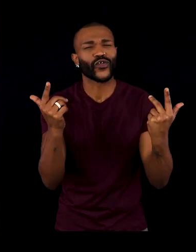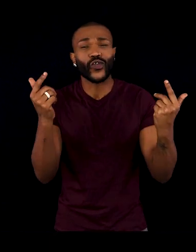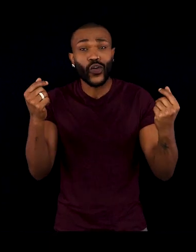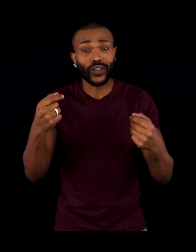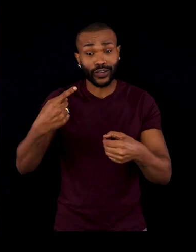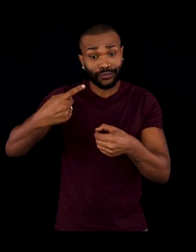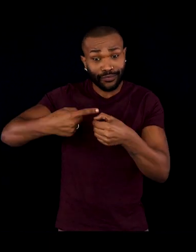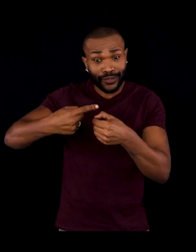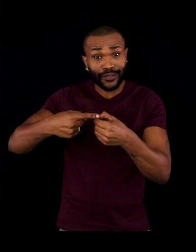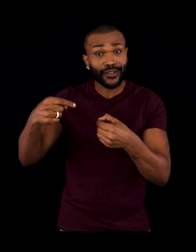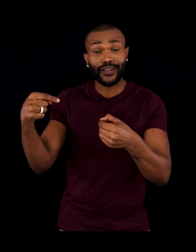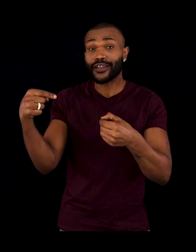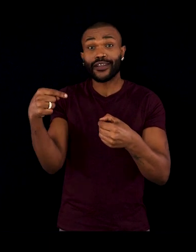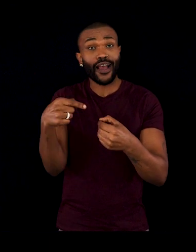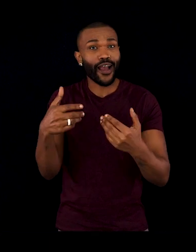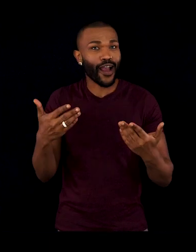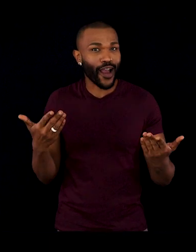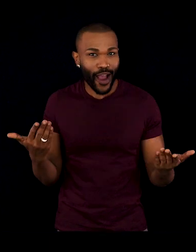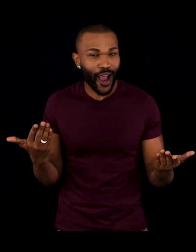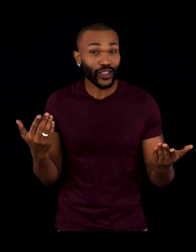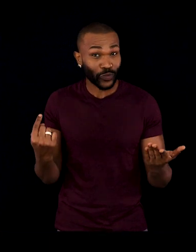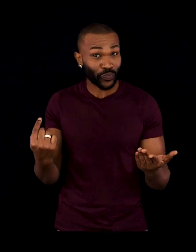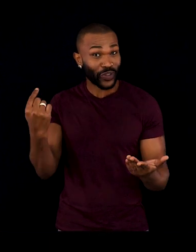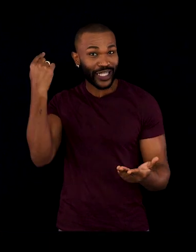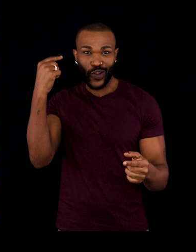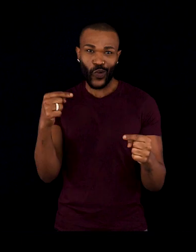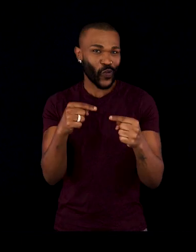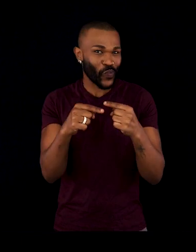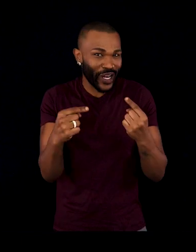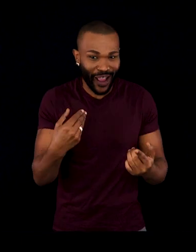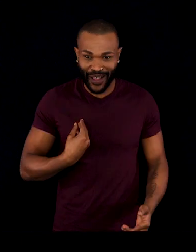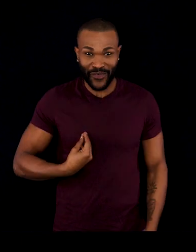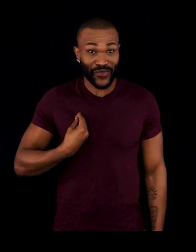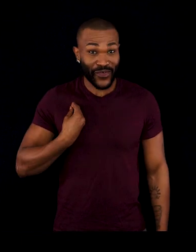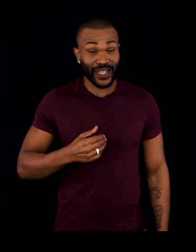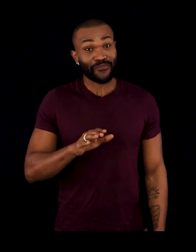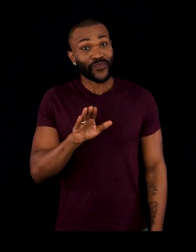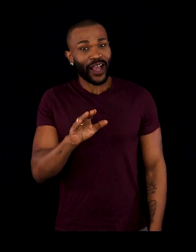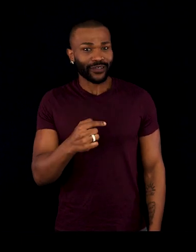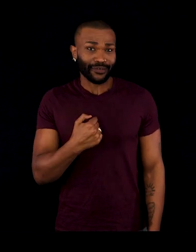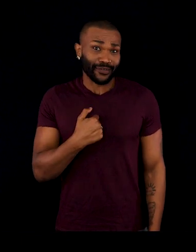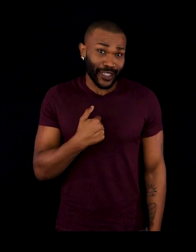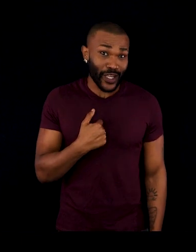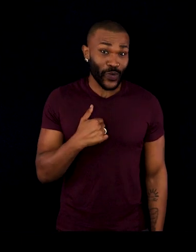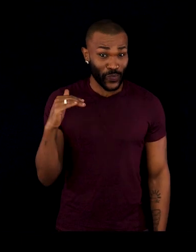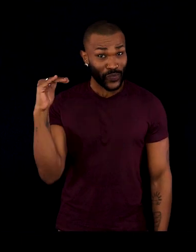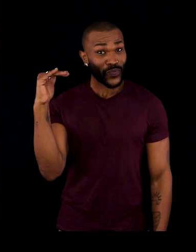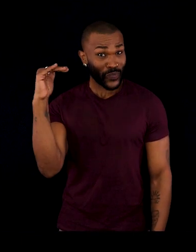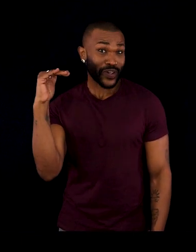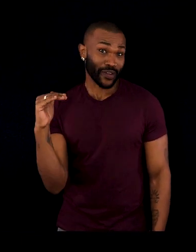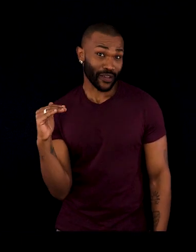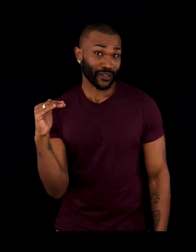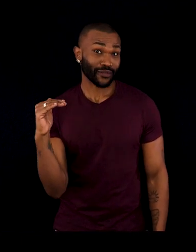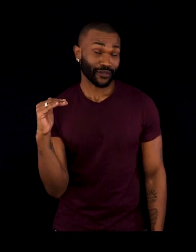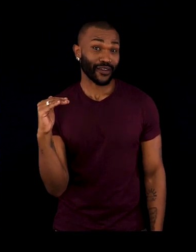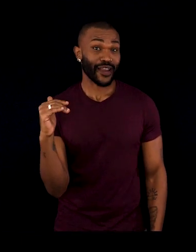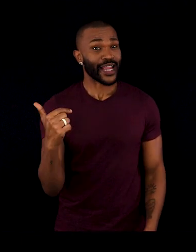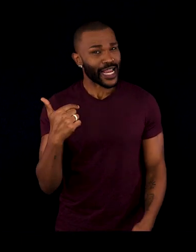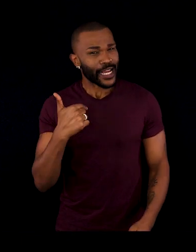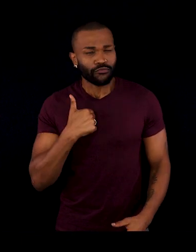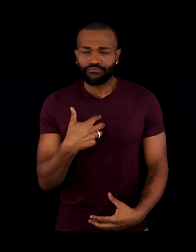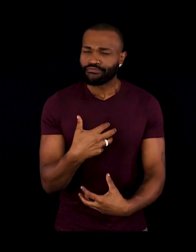uma cidade que não era naquele tempo ideal para se viver, mas eu, como criança,